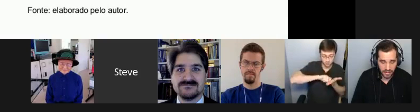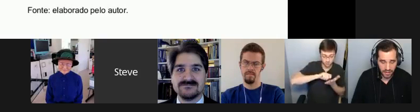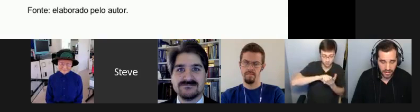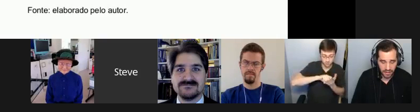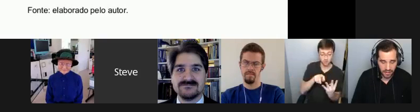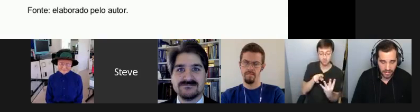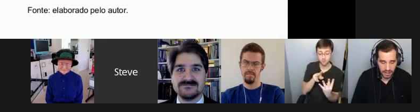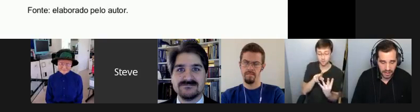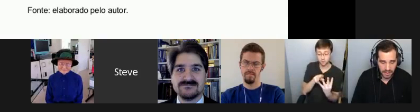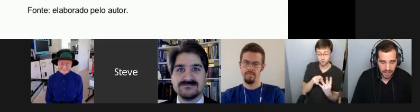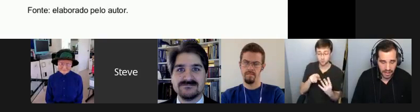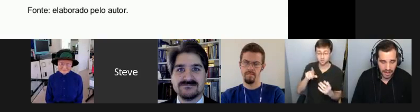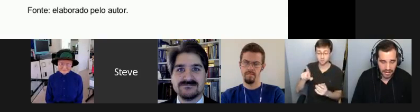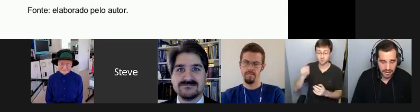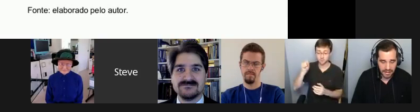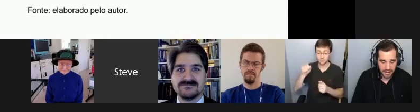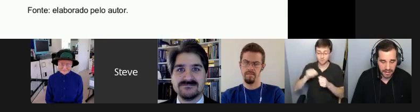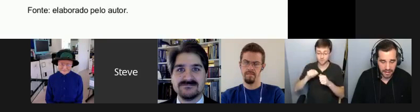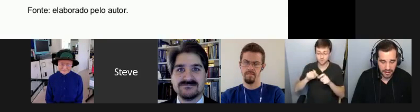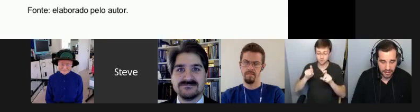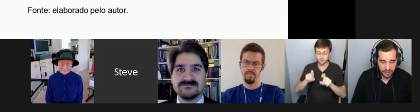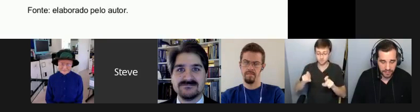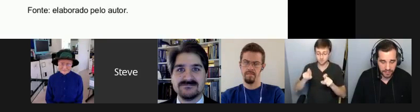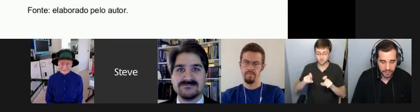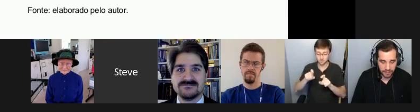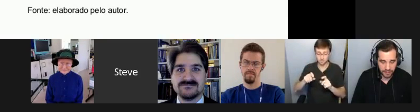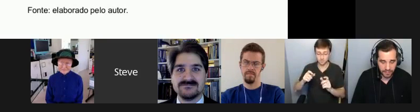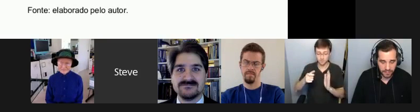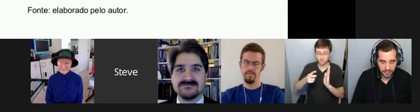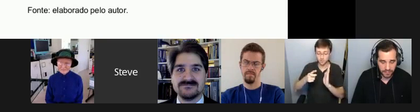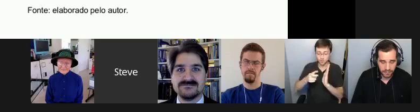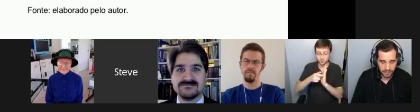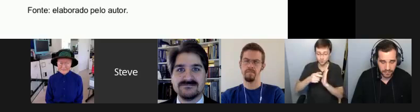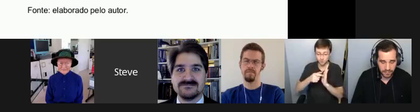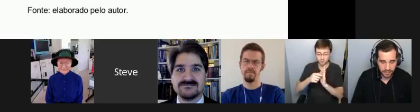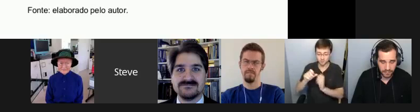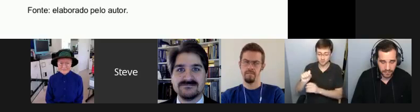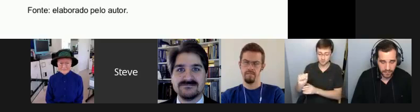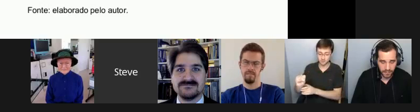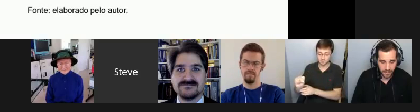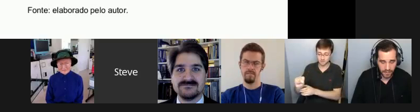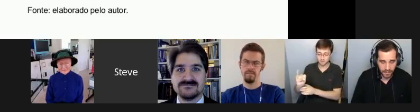fizessem a escrita.